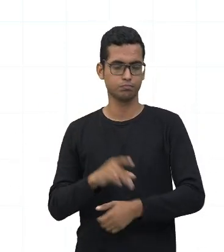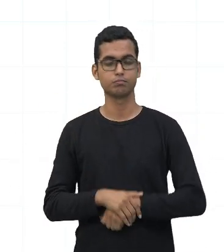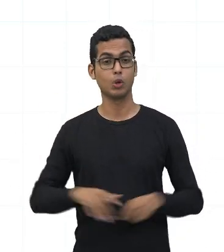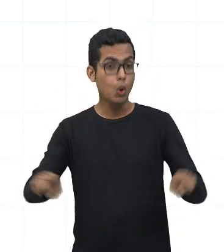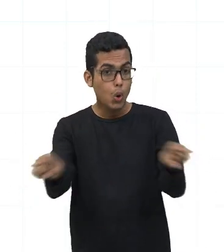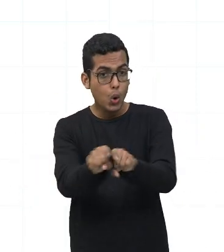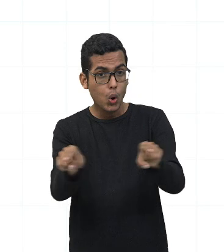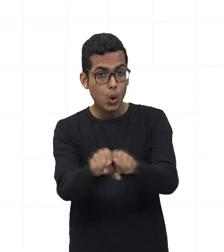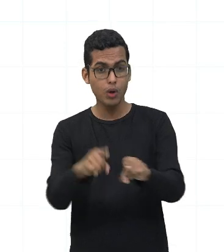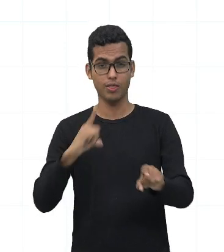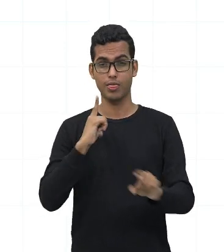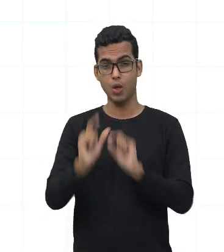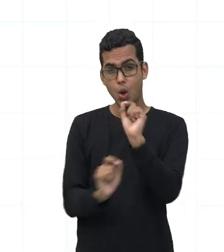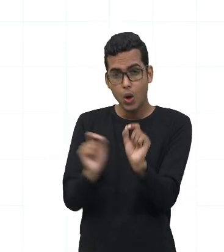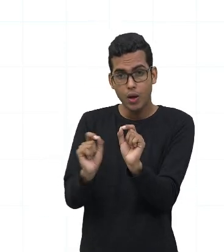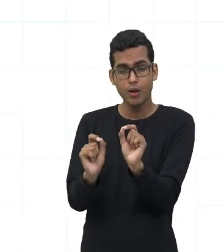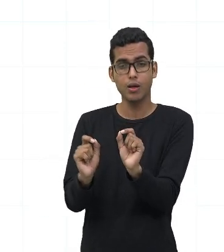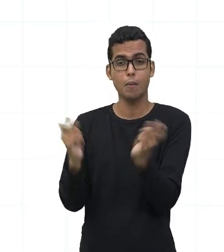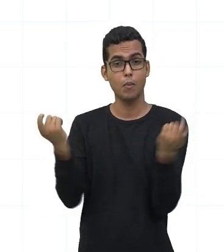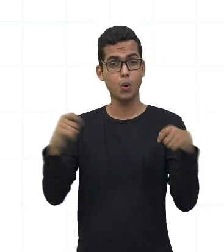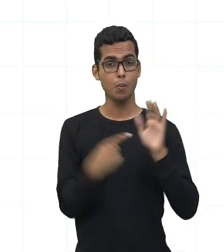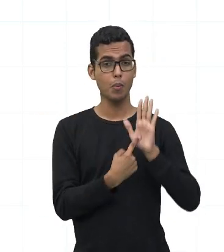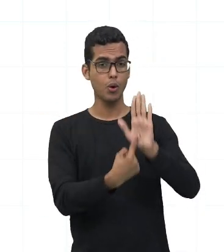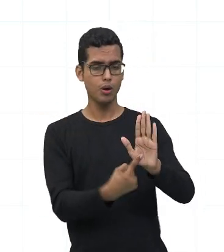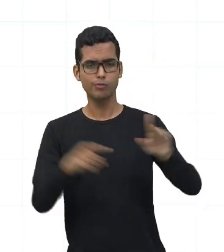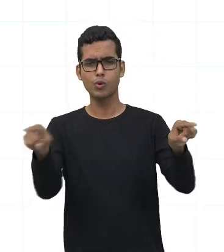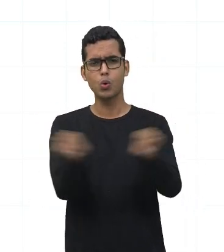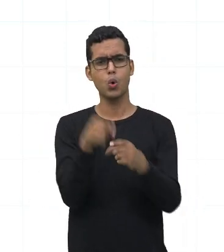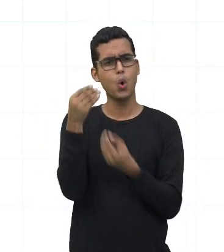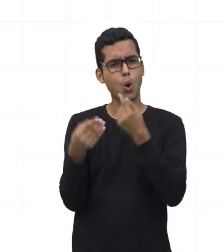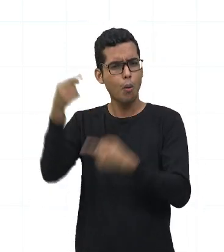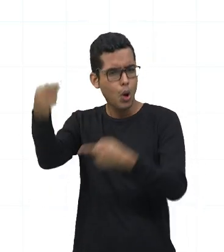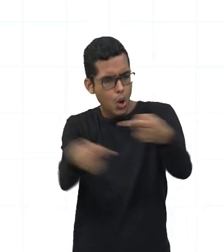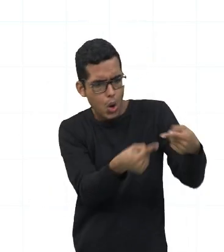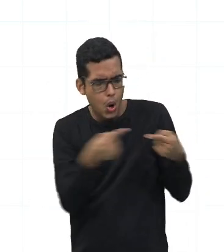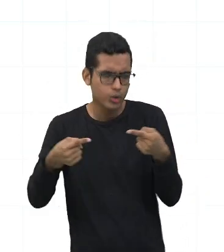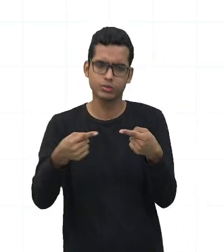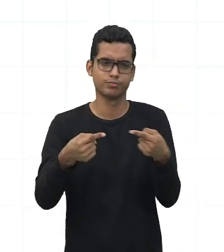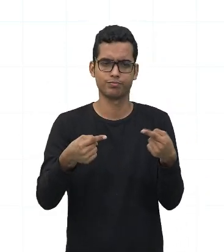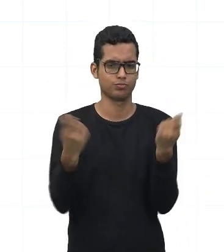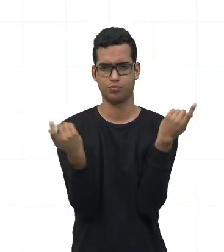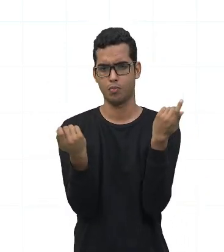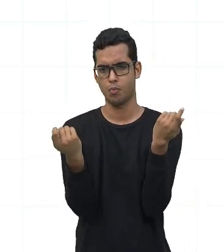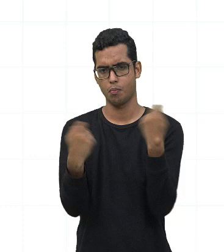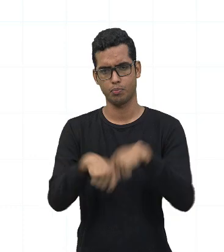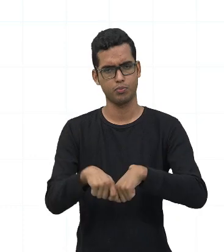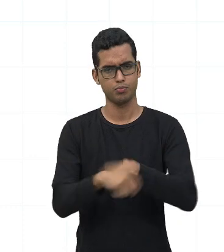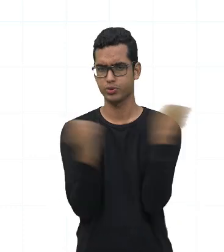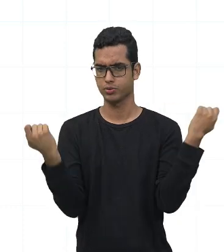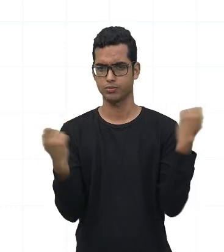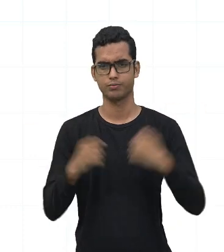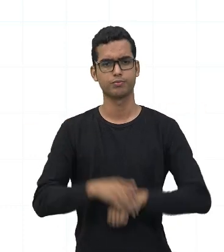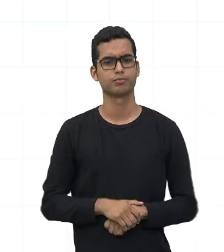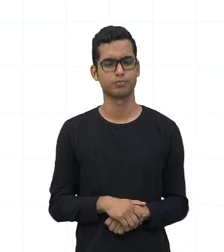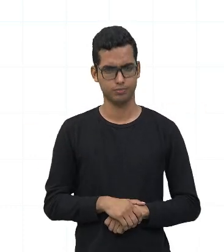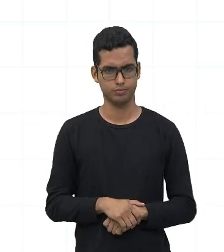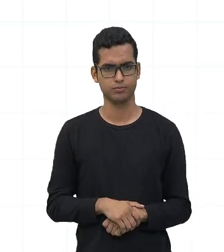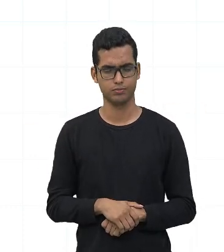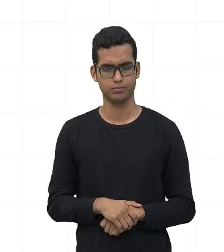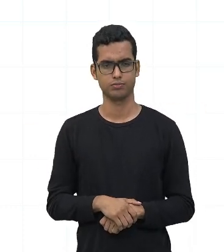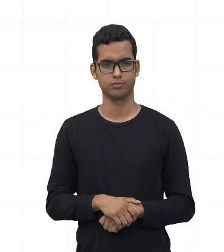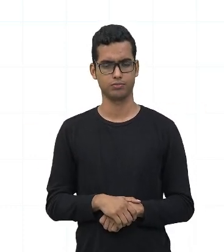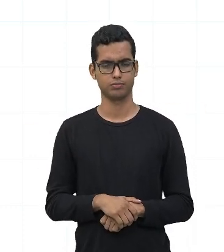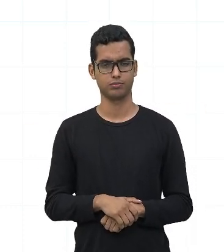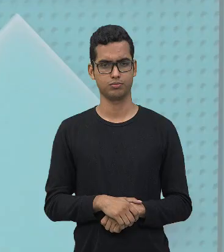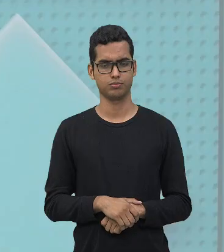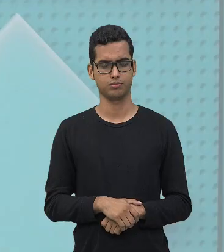cuja existência pode ser constatada de modo indiscutível, verdade. Então, vocês já